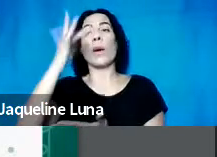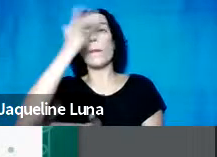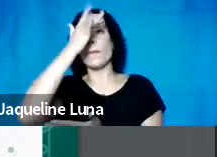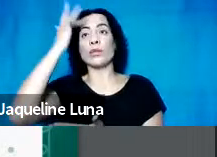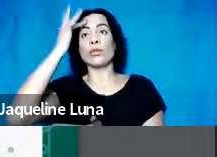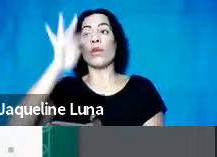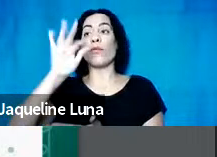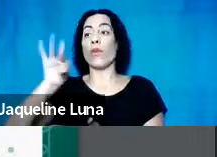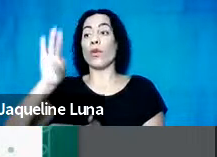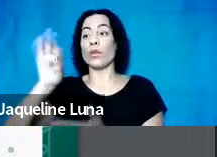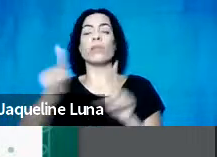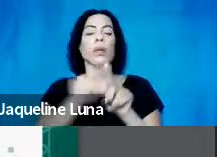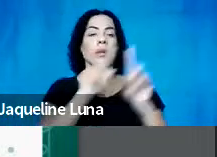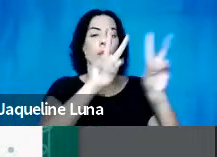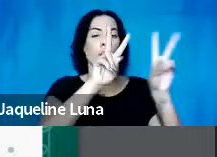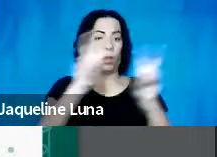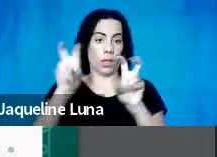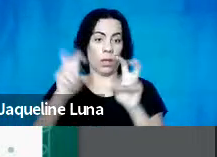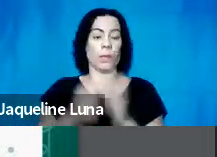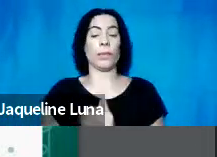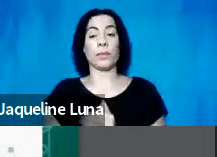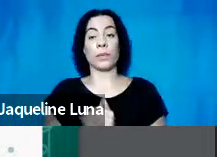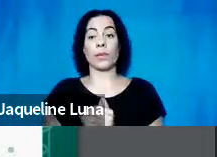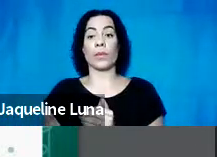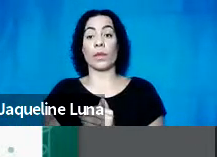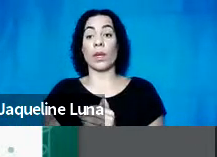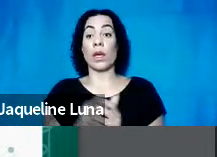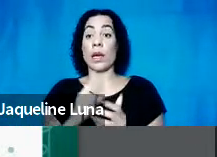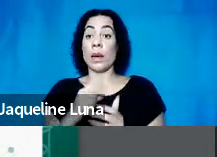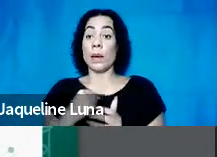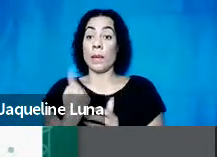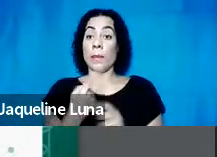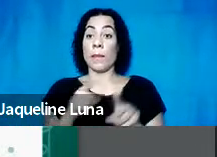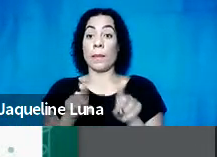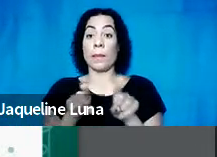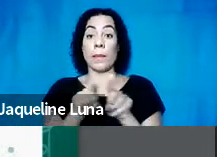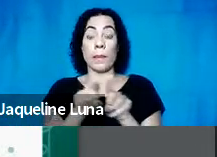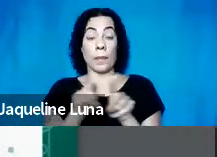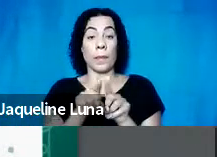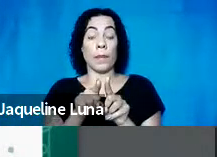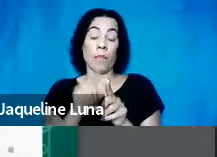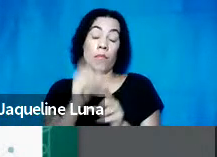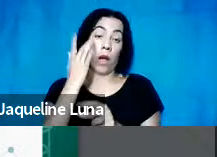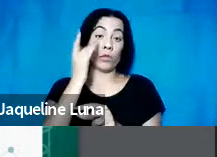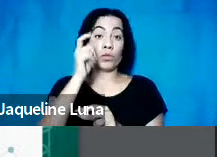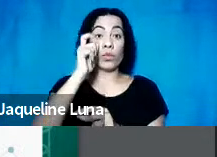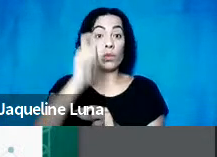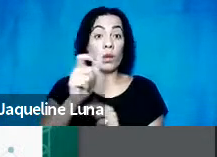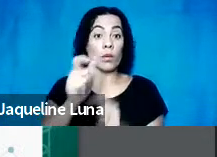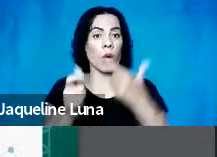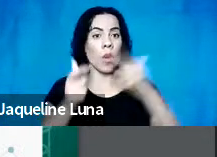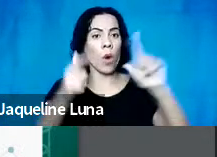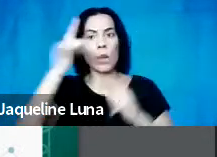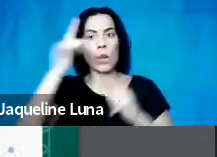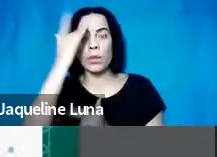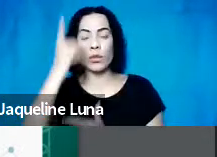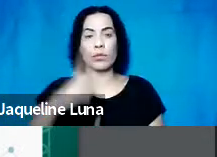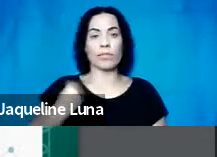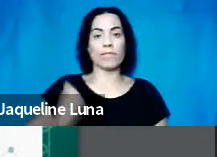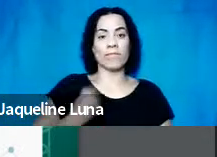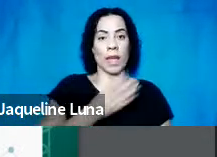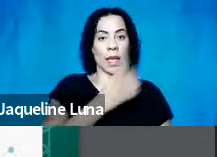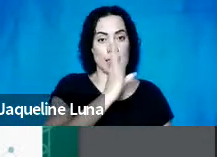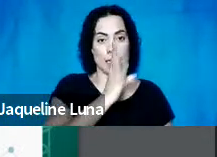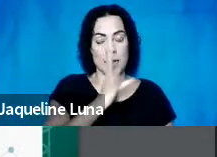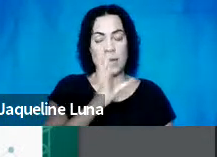também as temáticas. Para que também eu acho que possa ser interessante outras pessoas que estão aqui assistindo, a gente está falando